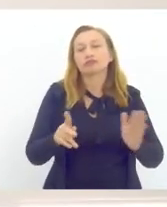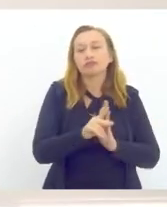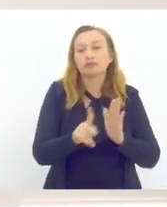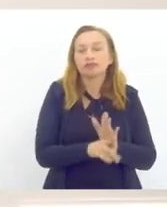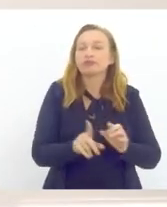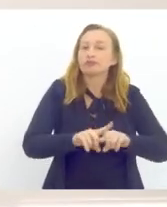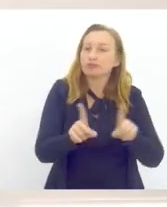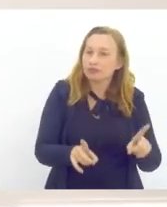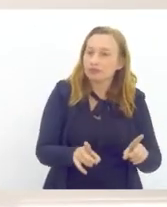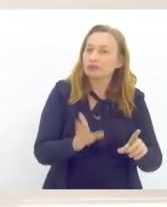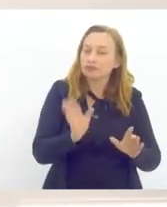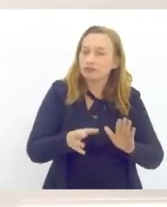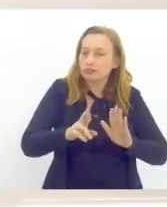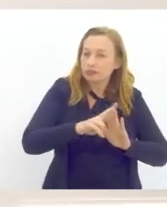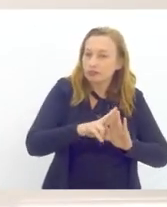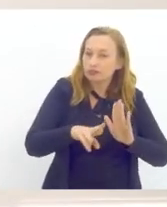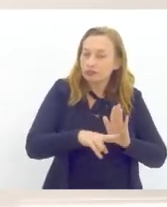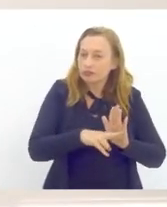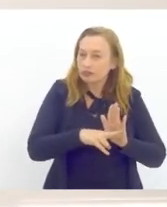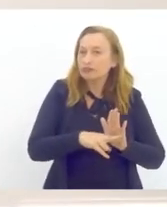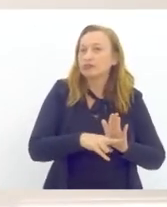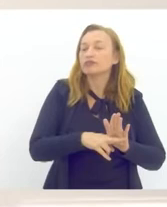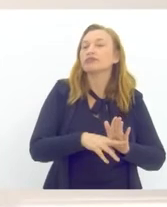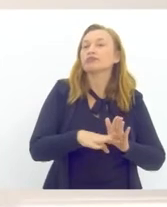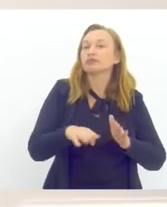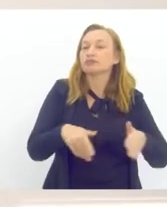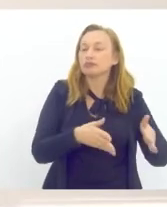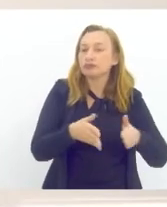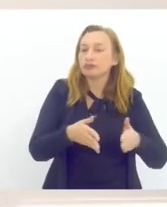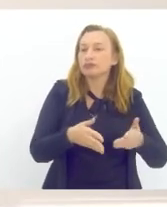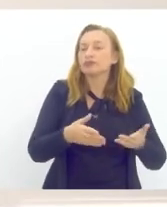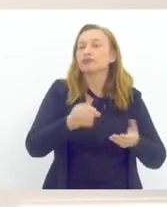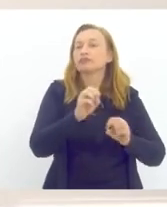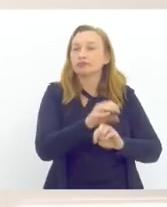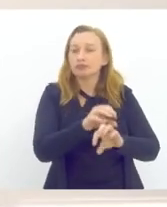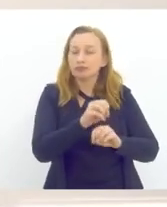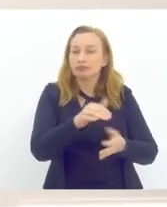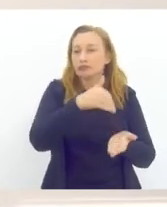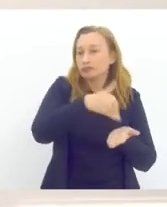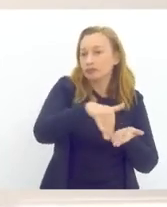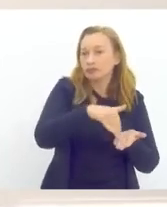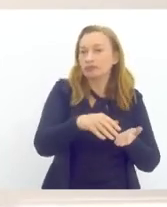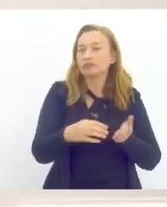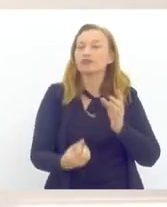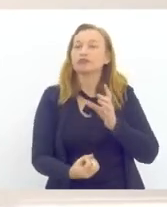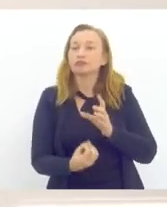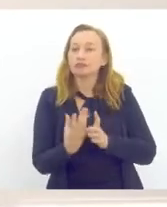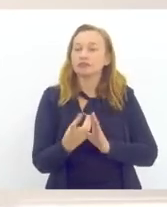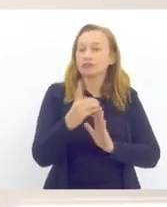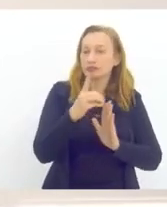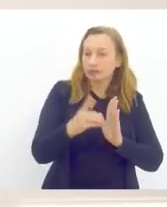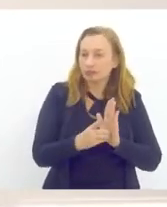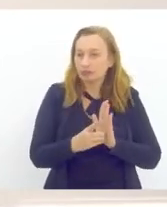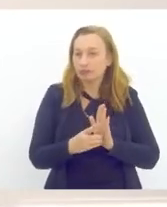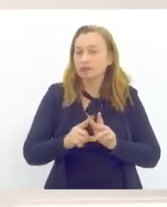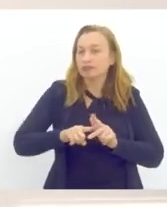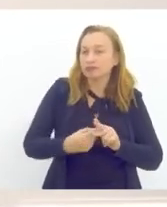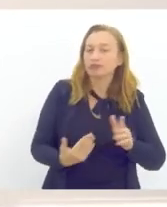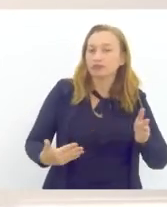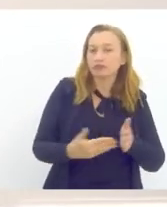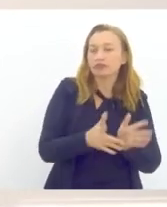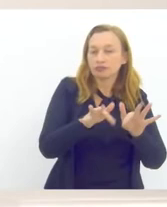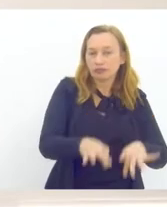estabeleceria diretrizes que a Secretaria de Educação, por meio de decreto, regulamentaria de agora até o final do